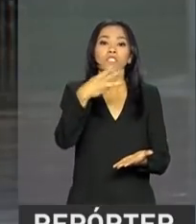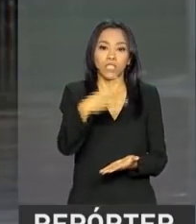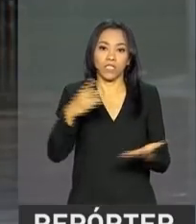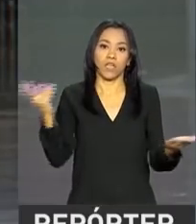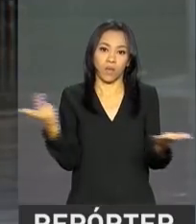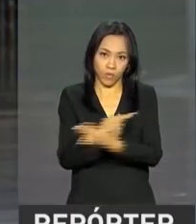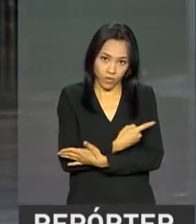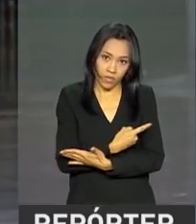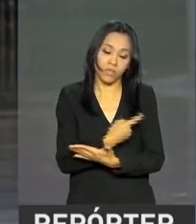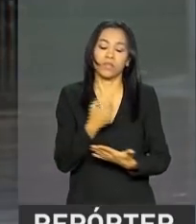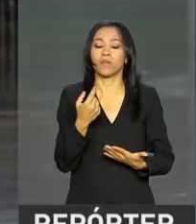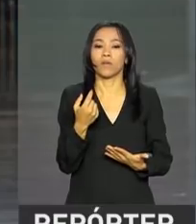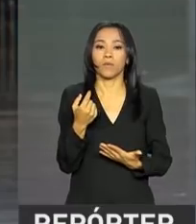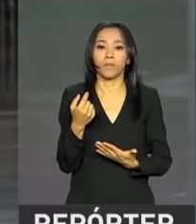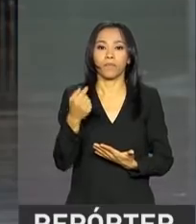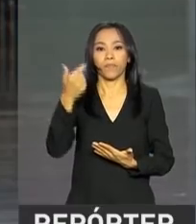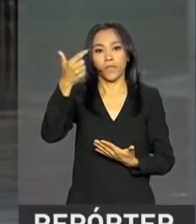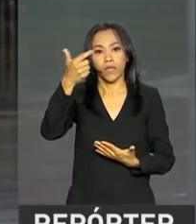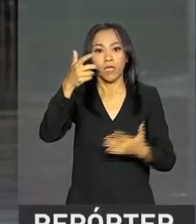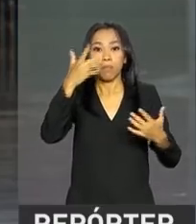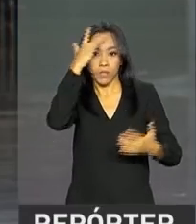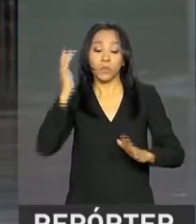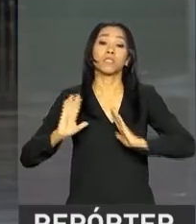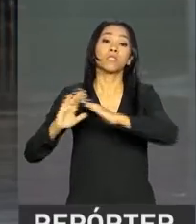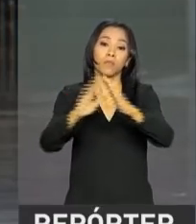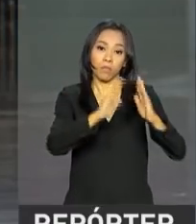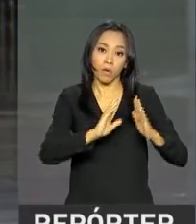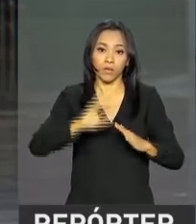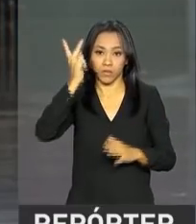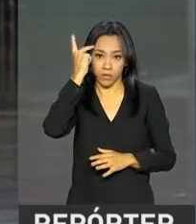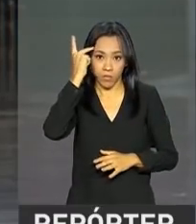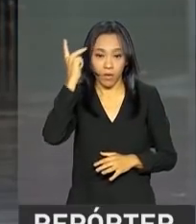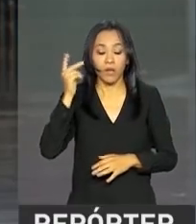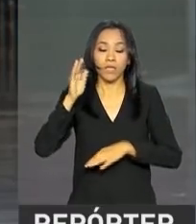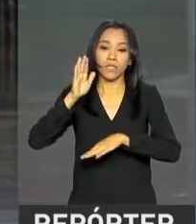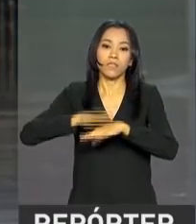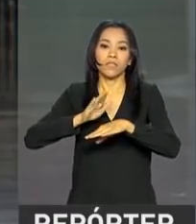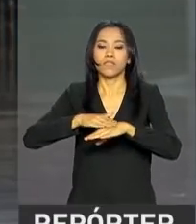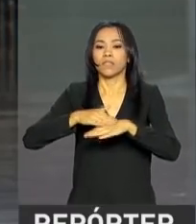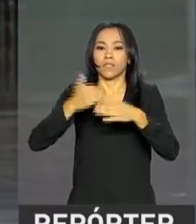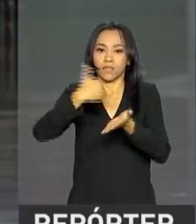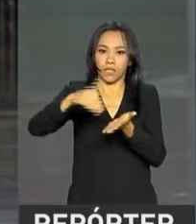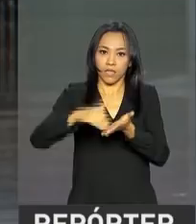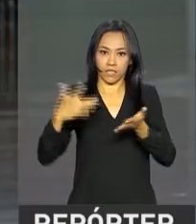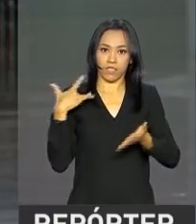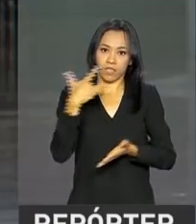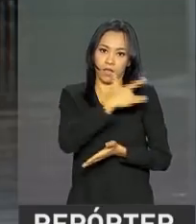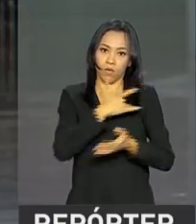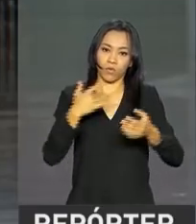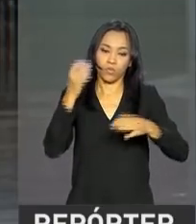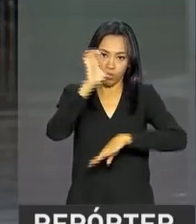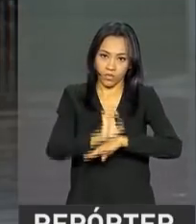transmissão silvestre é e moradores do interior paulista e segundo a secretaria estadual de saúde